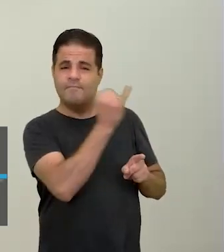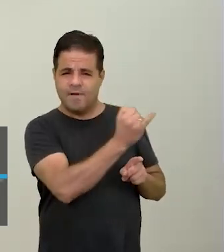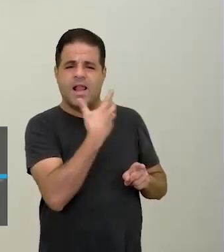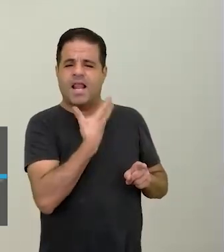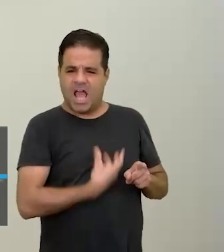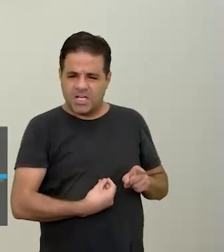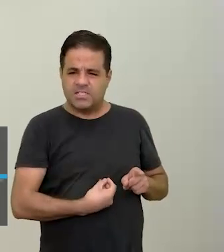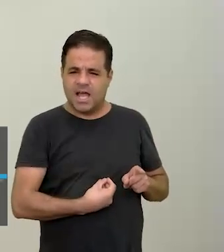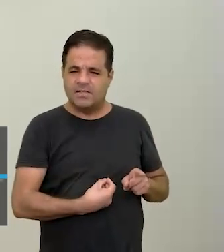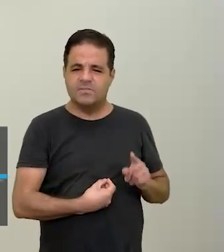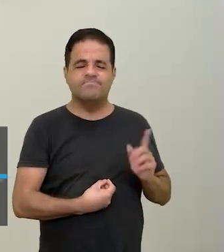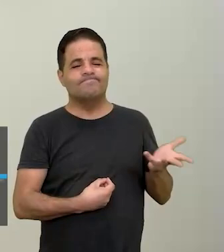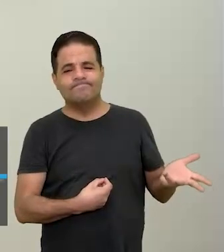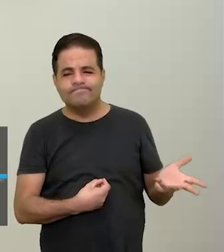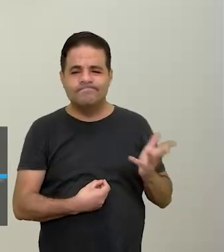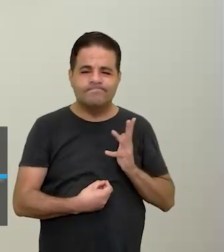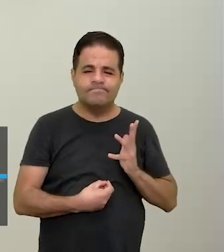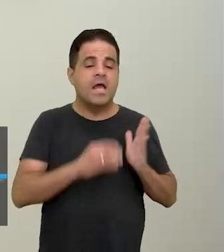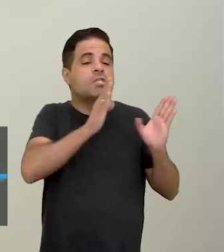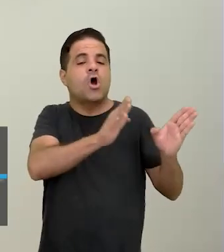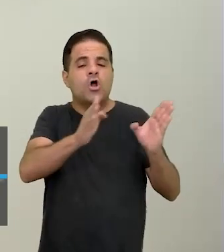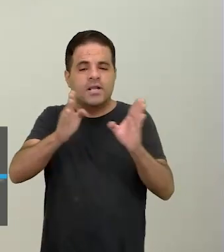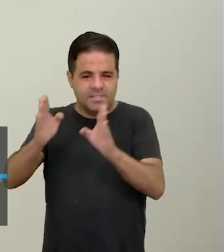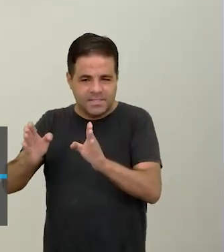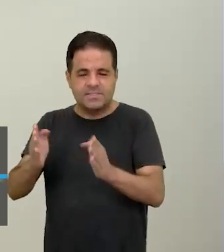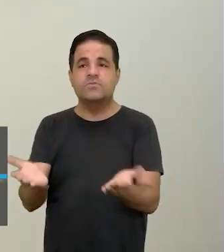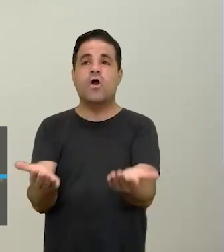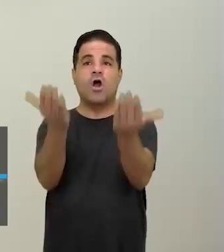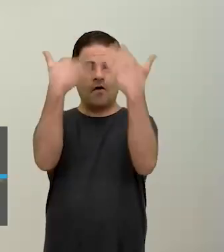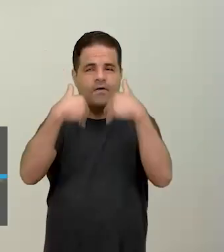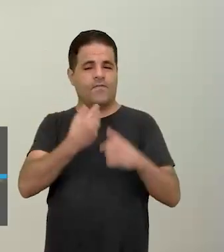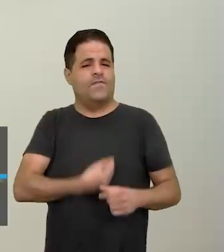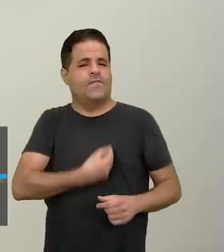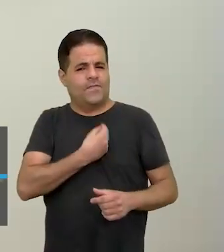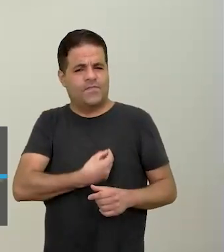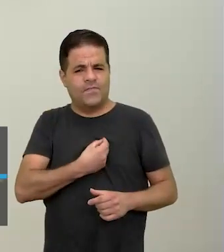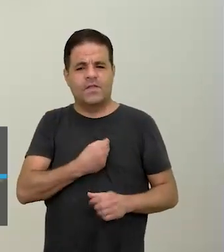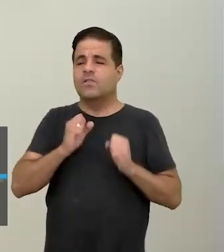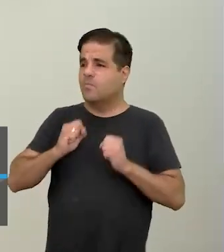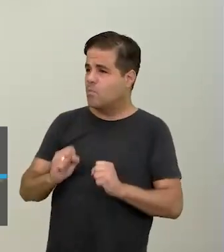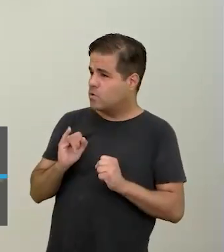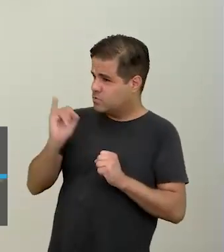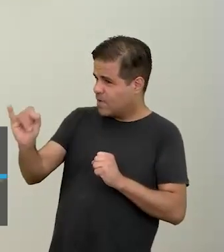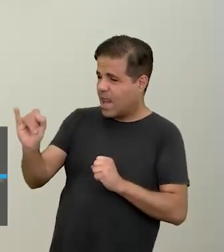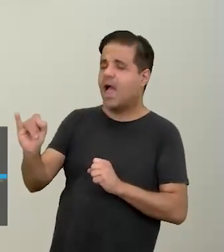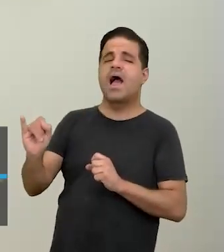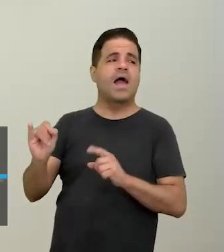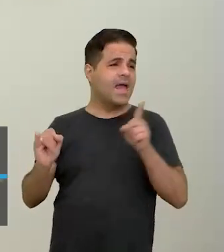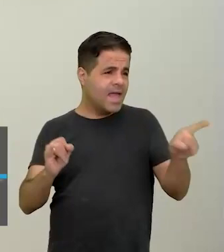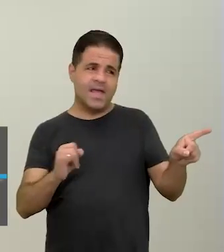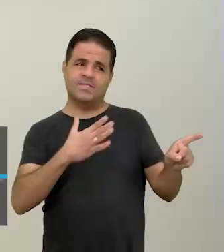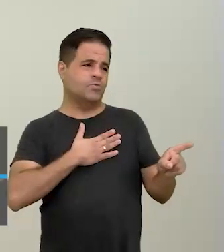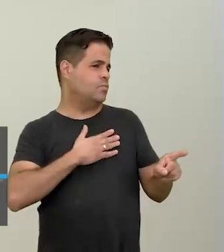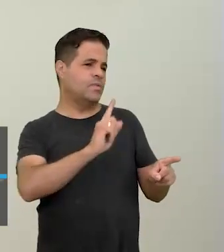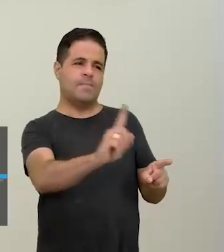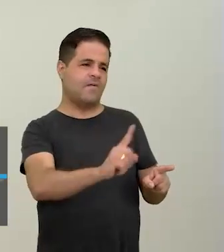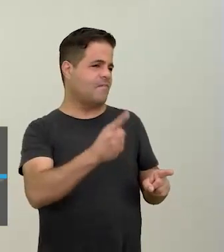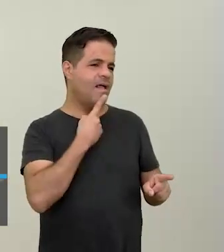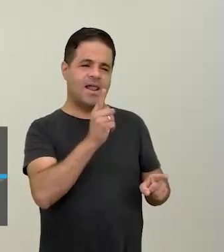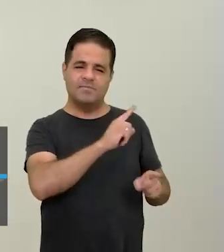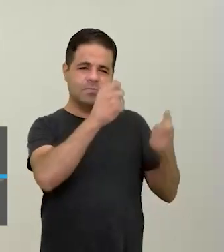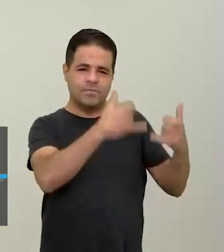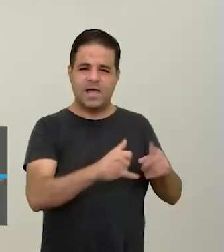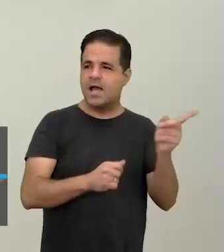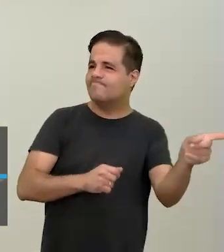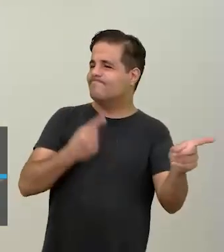né? Essa organização que a gente faz na nossa vida de com esse eu posso falar isso, com esse já não dá. Esse aqui é esse assunto. Esse